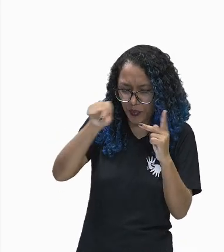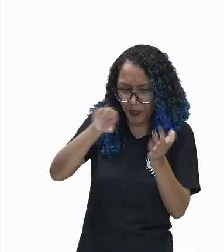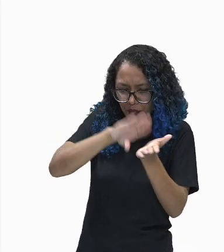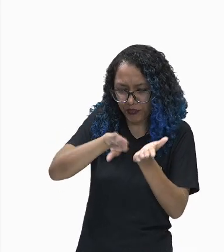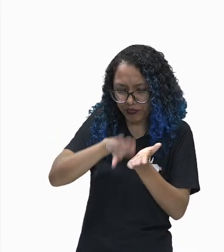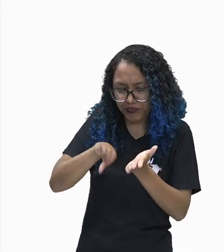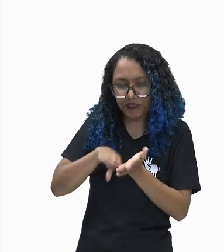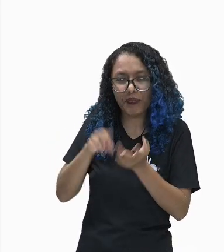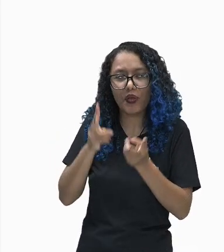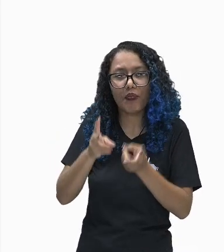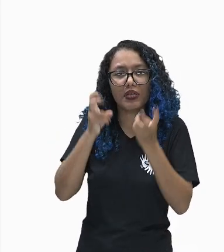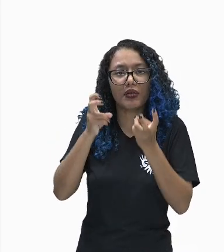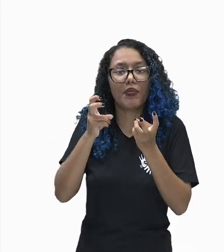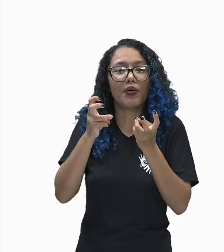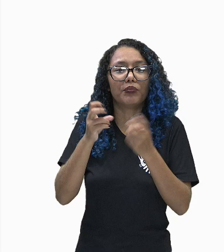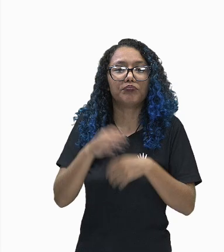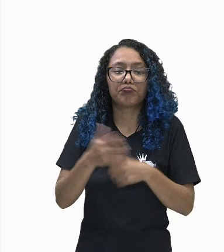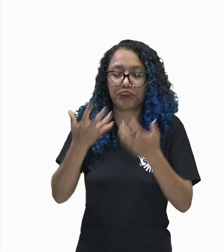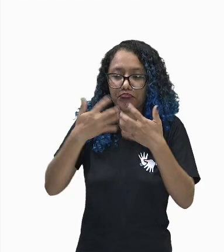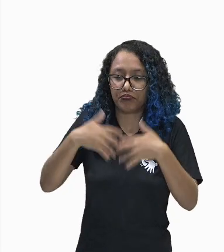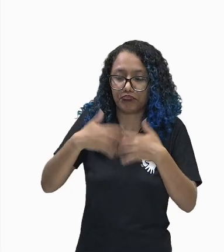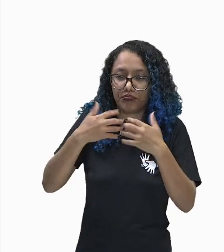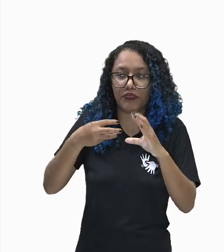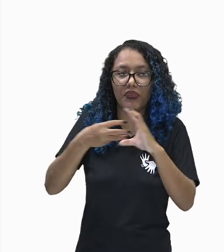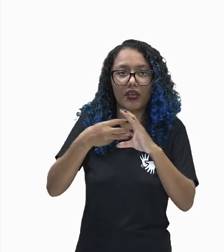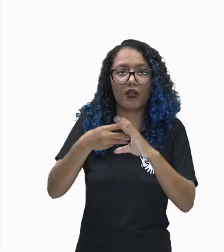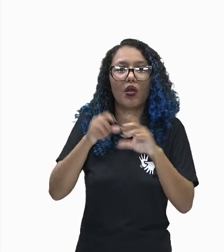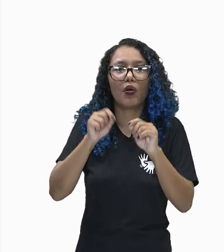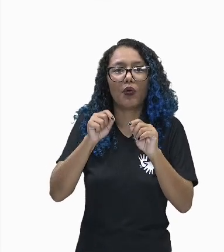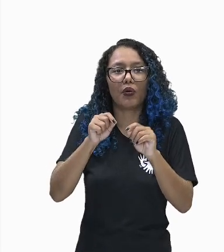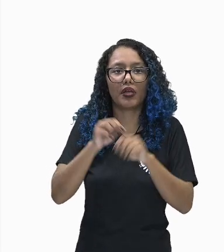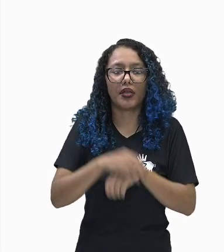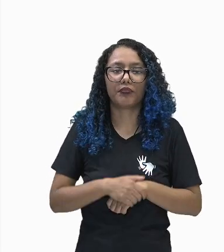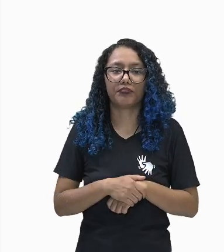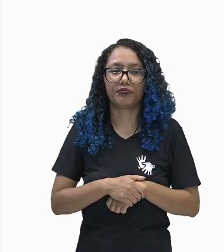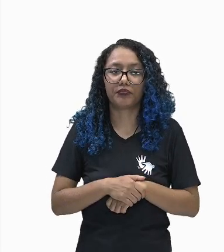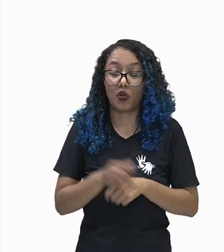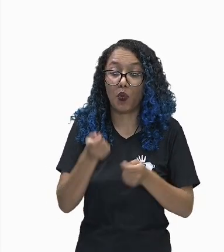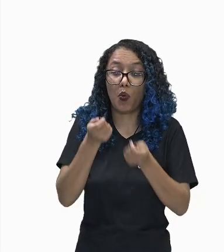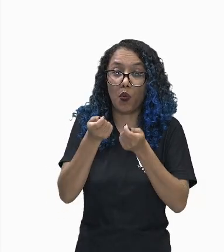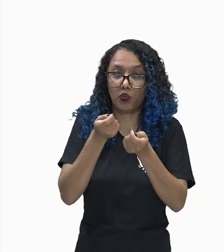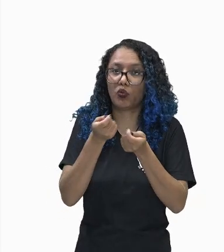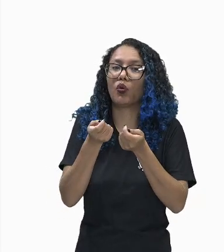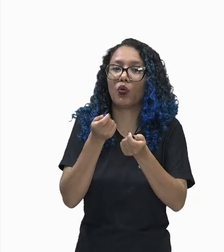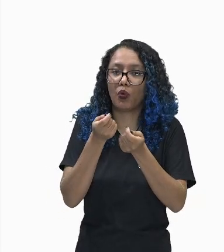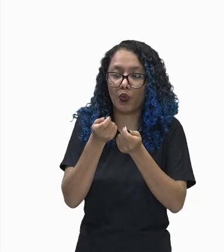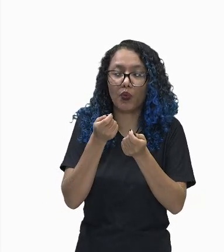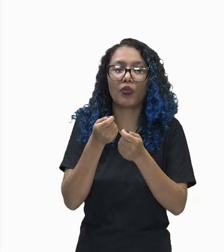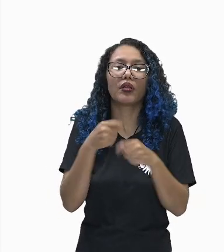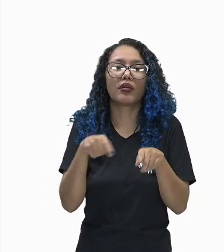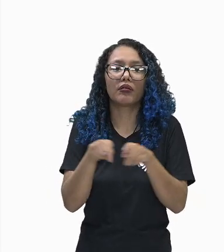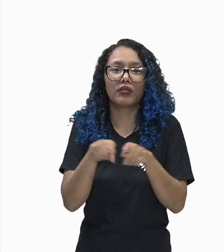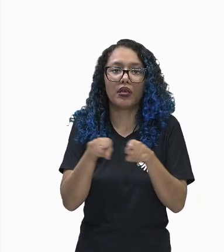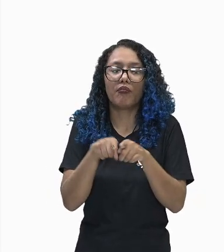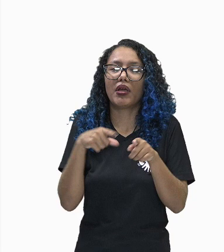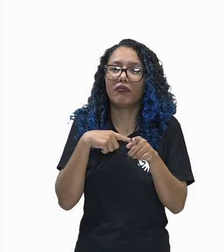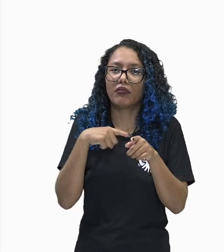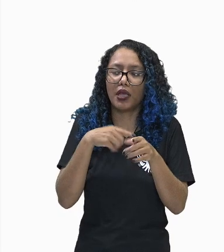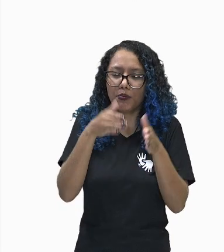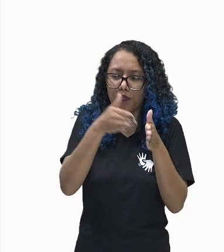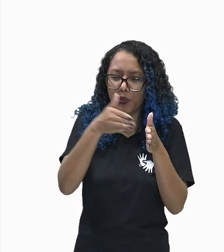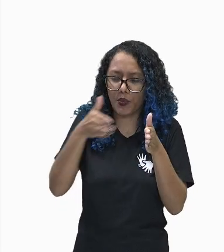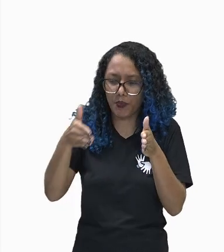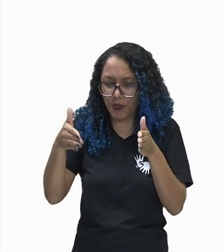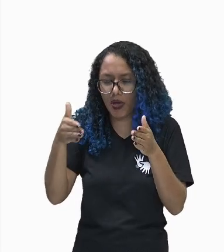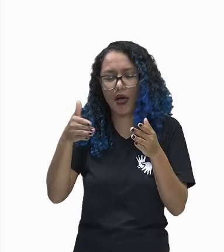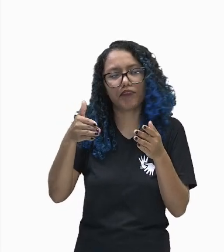que os mecanismos celulares eles assumem o controle e reparam também uma sequência, né, do que foi